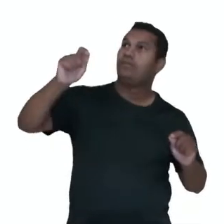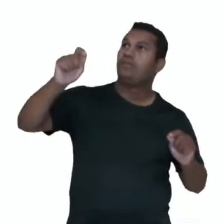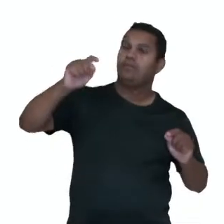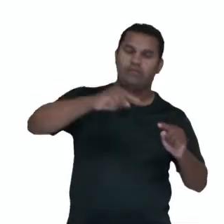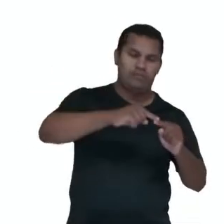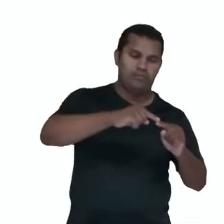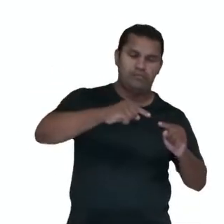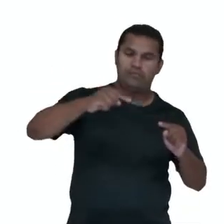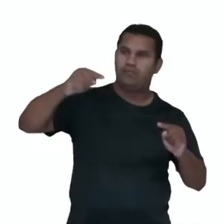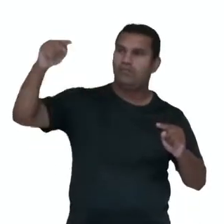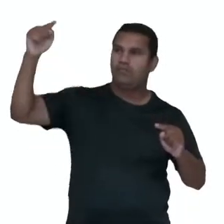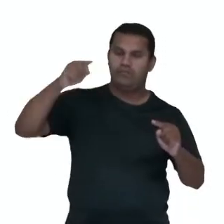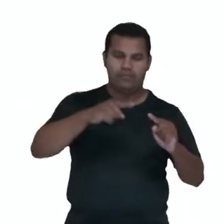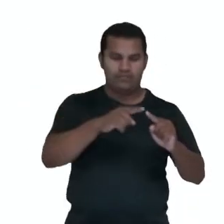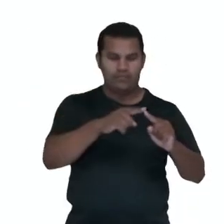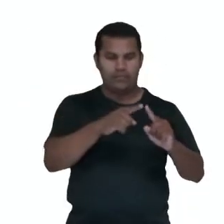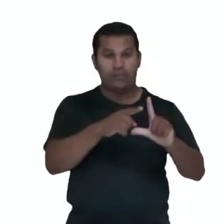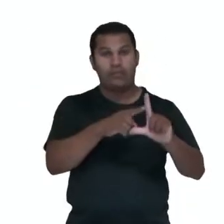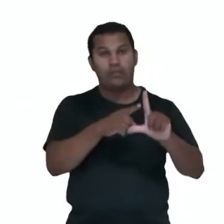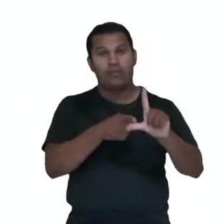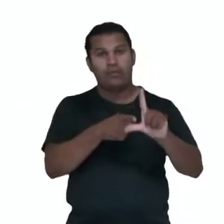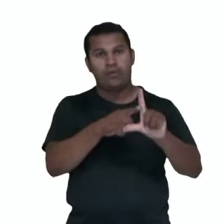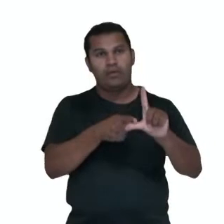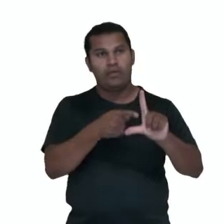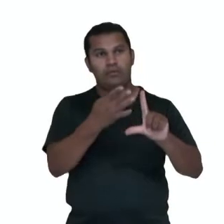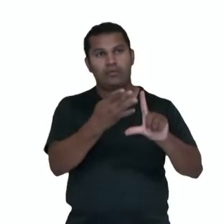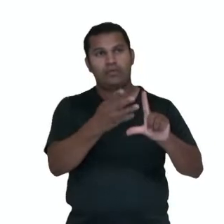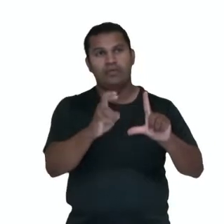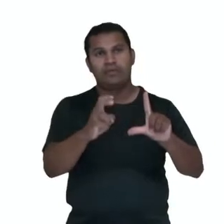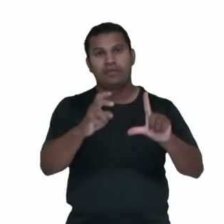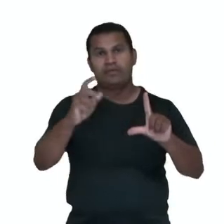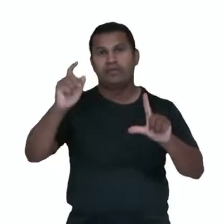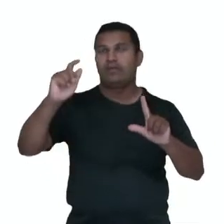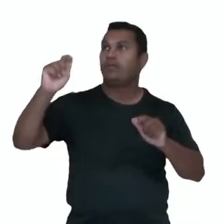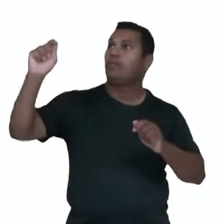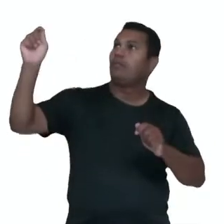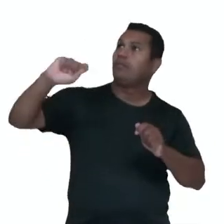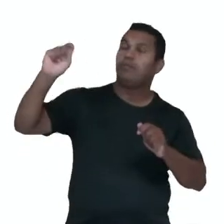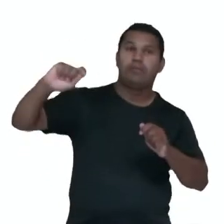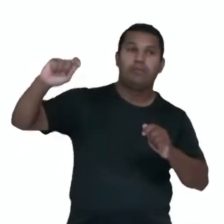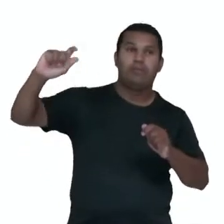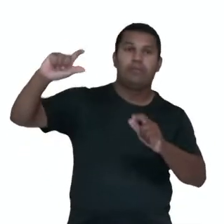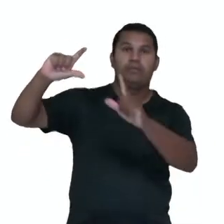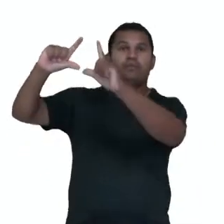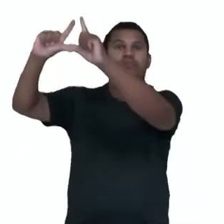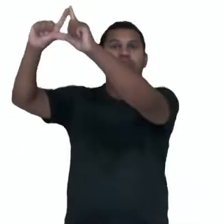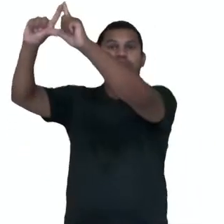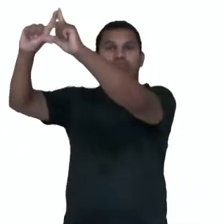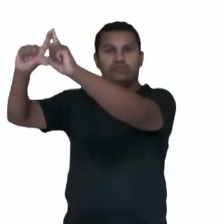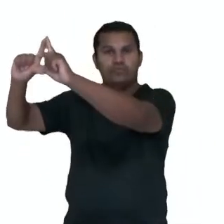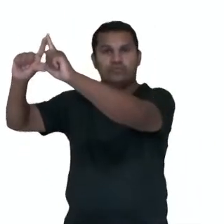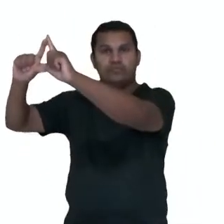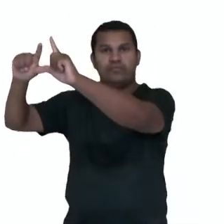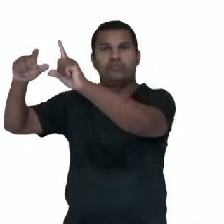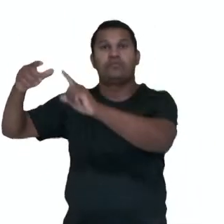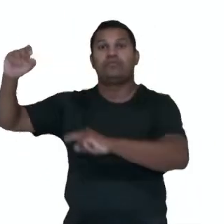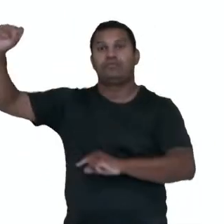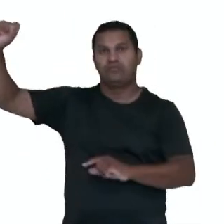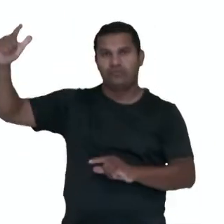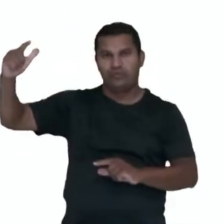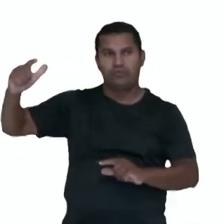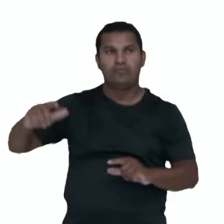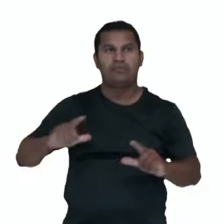em relação ao solo e teríamos que descobrir qual seria a altura, né, que está essa pipa. Então, fazendo um